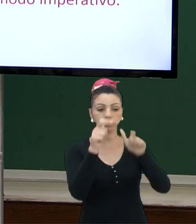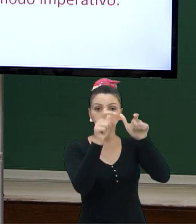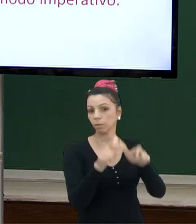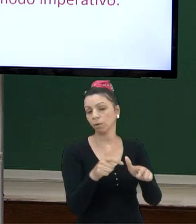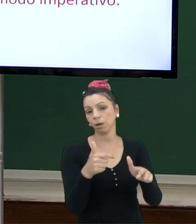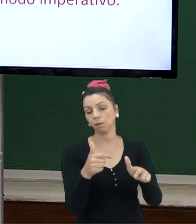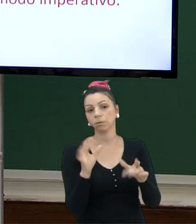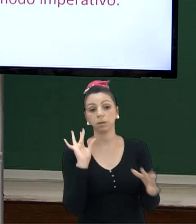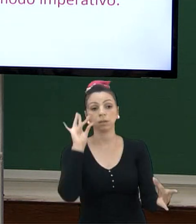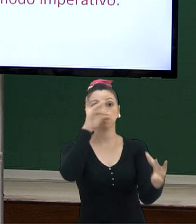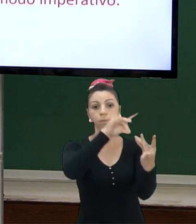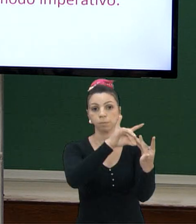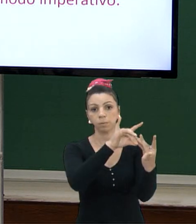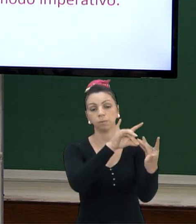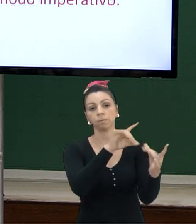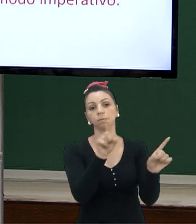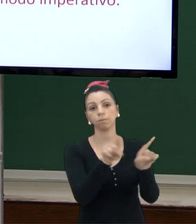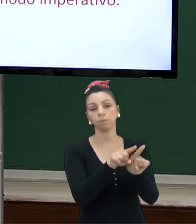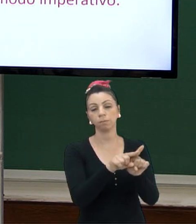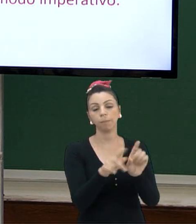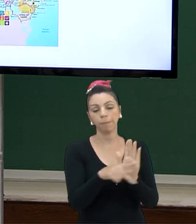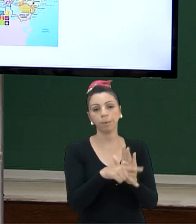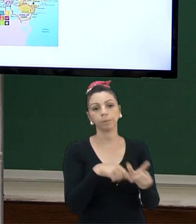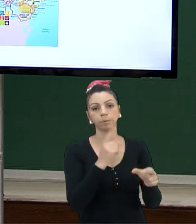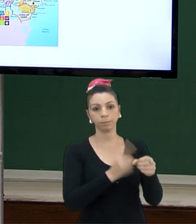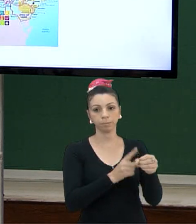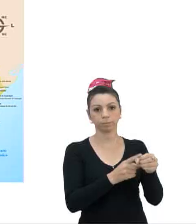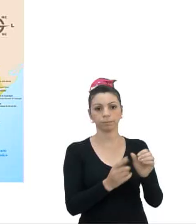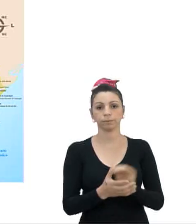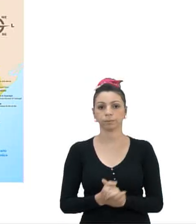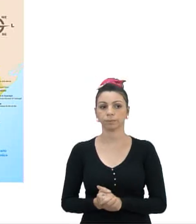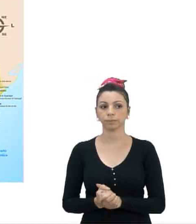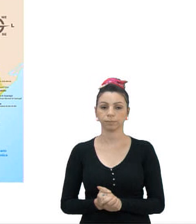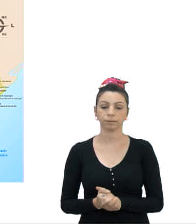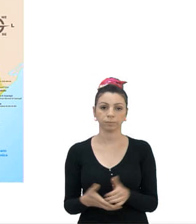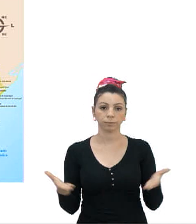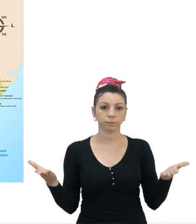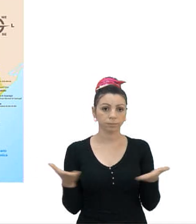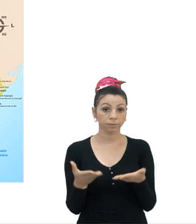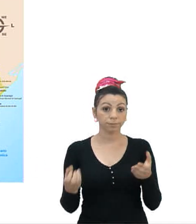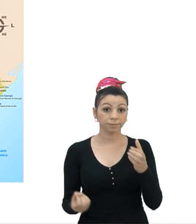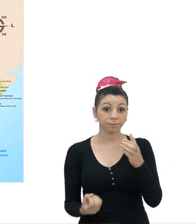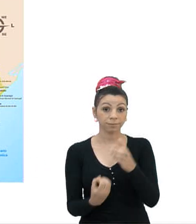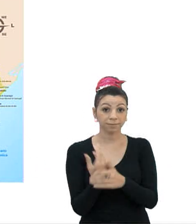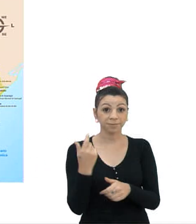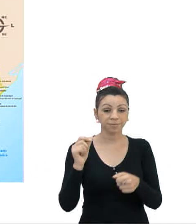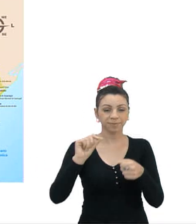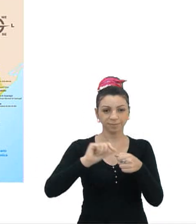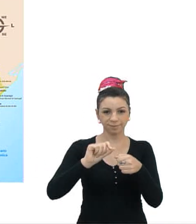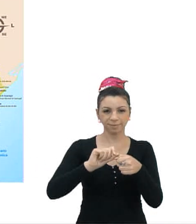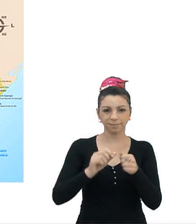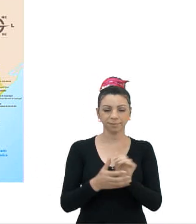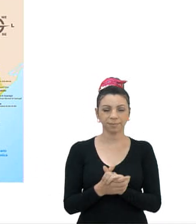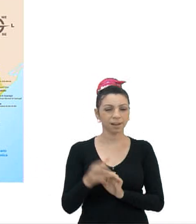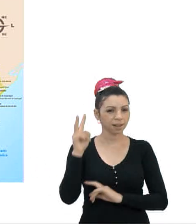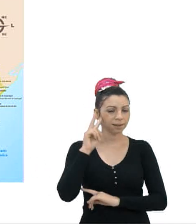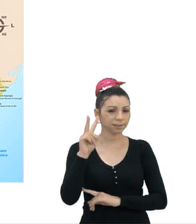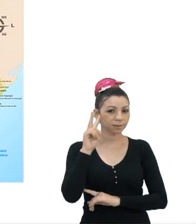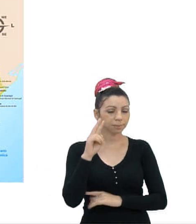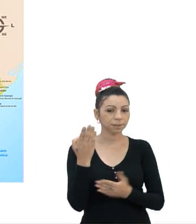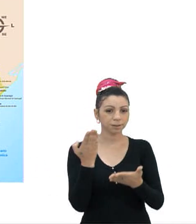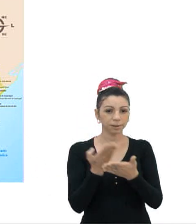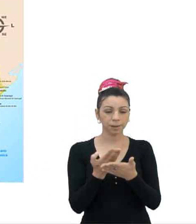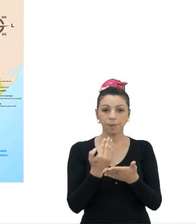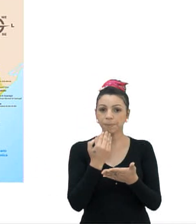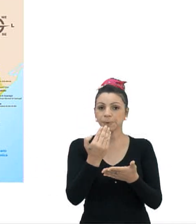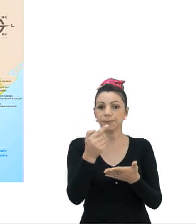mesmo, específico da cidade. Muito bem, agora nós vamos produzir o nosso folheto. Estão lembrados que na aula